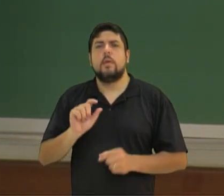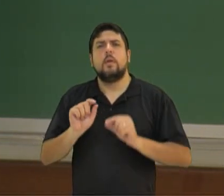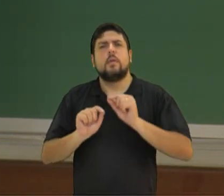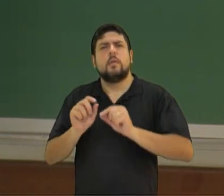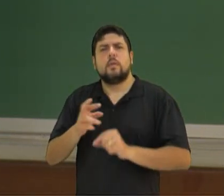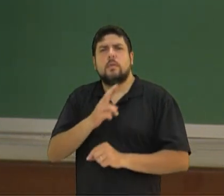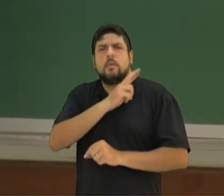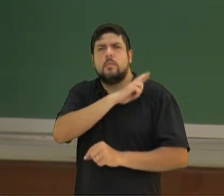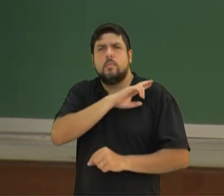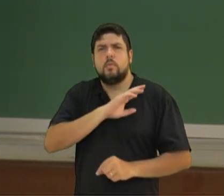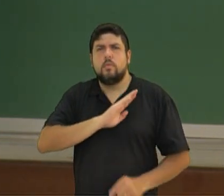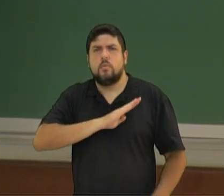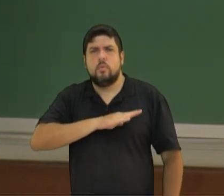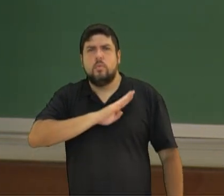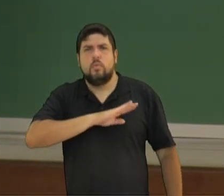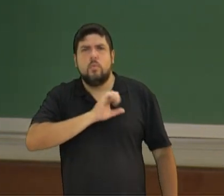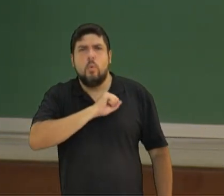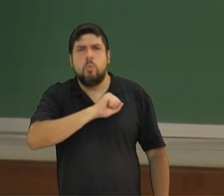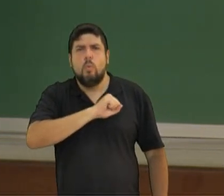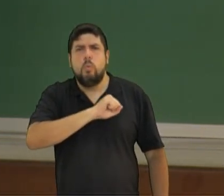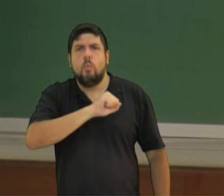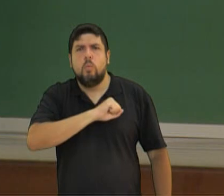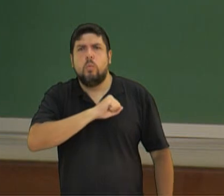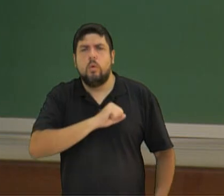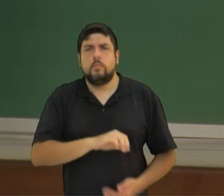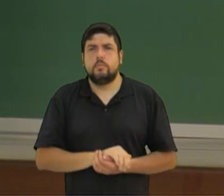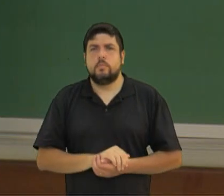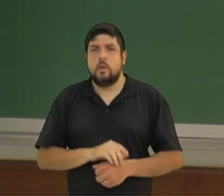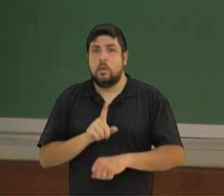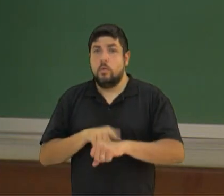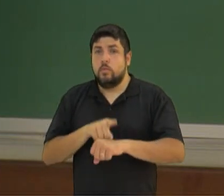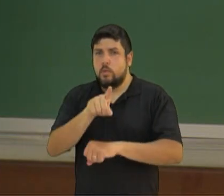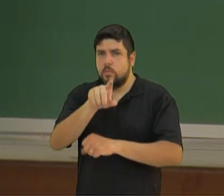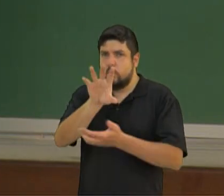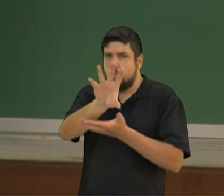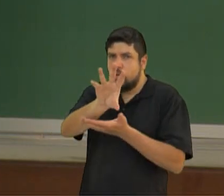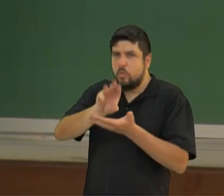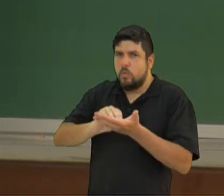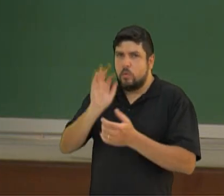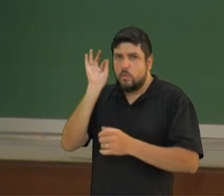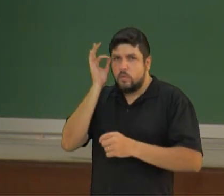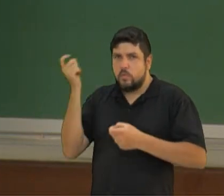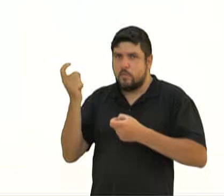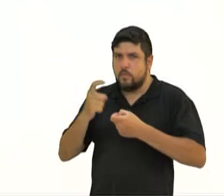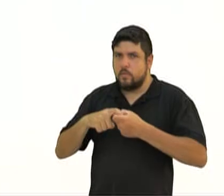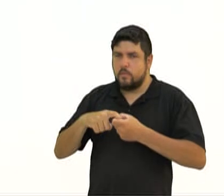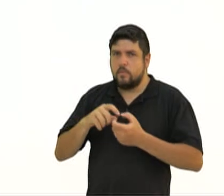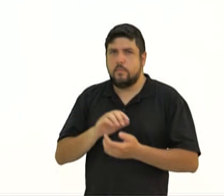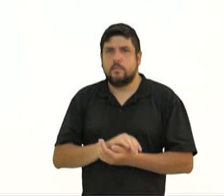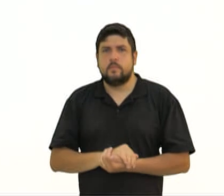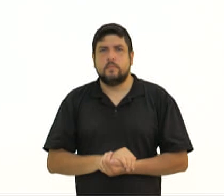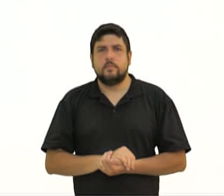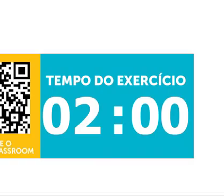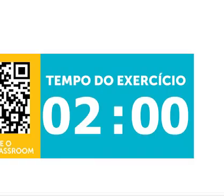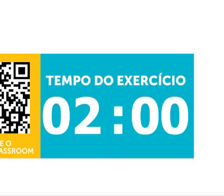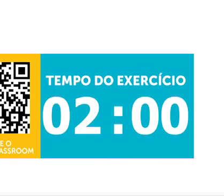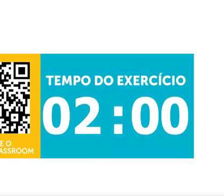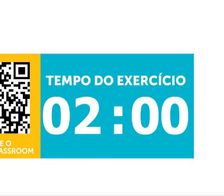responsável pelos batimentos do coração? Eu vou dar um tempinho para vocês copiarem e eu volto para a gente encerrar a nossa aula de hoje.